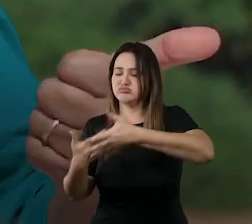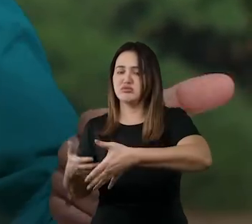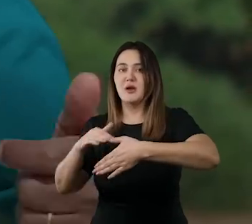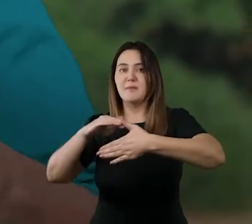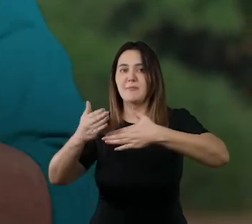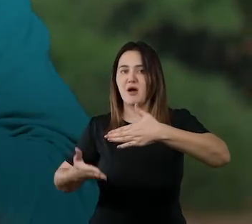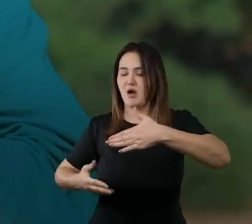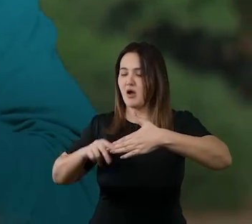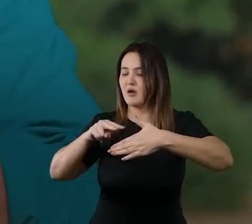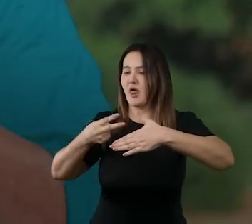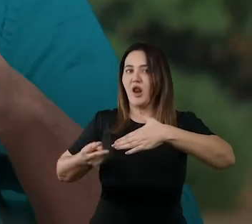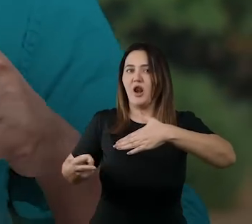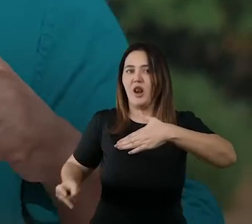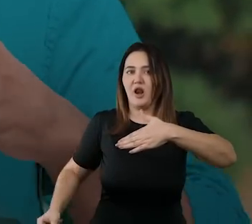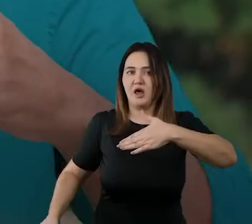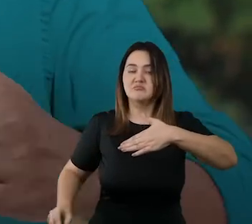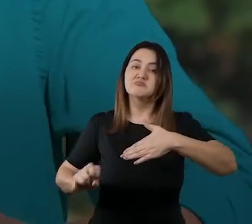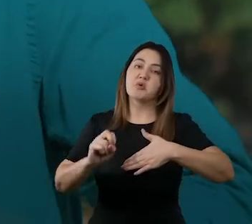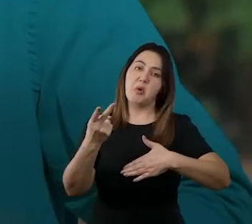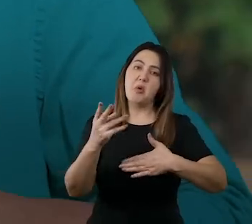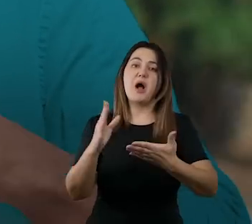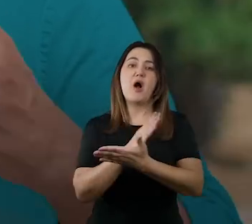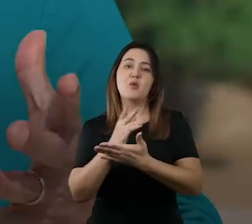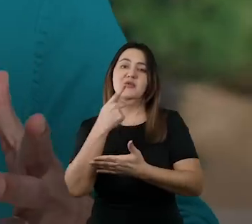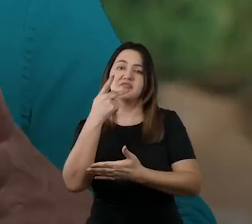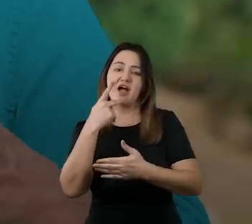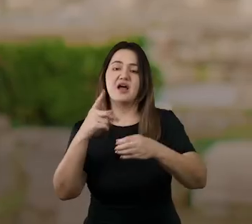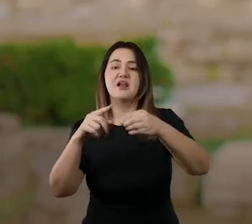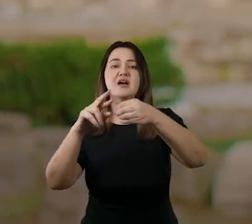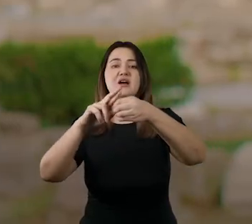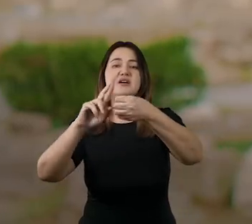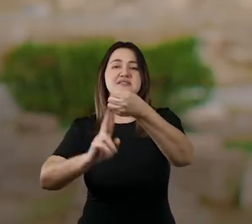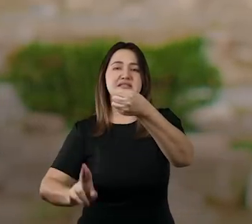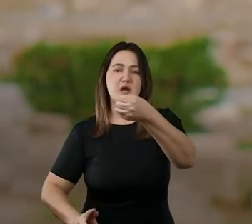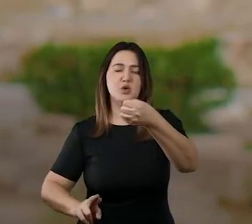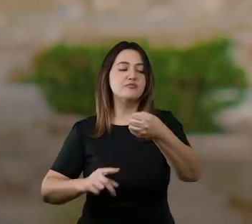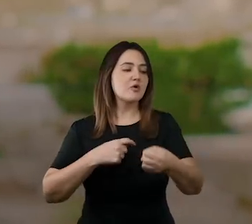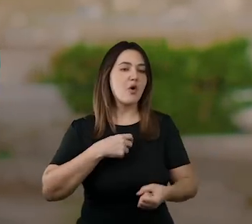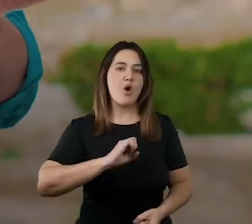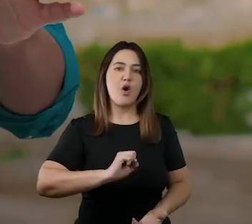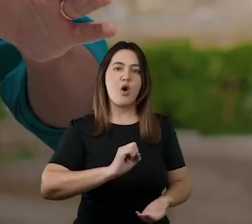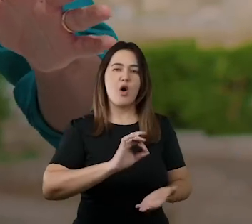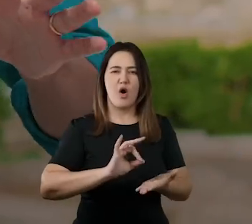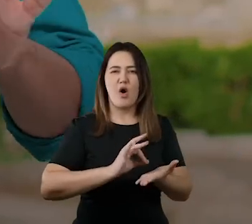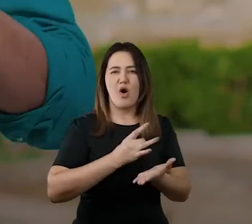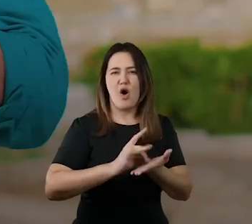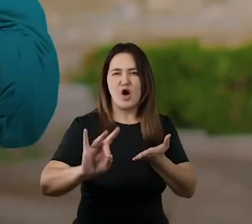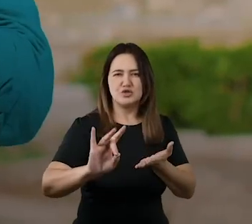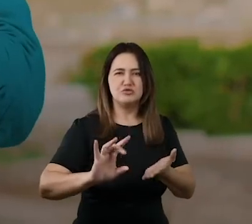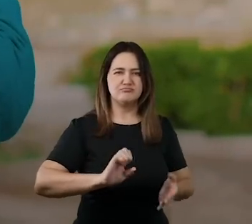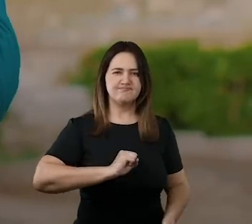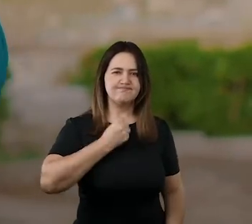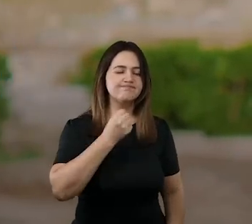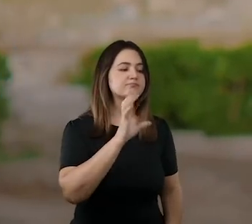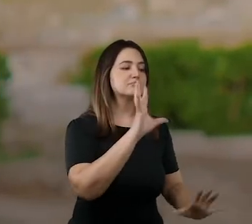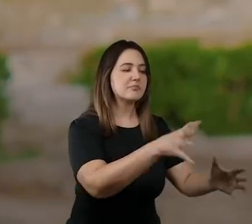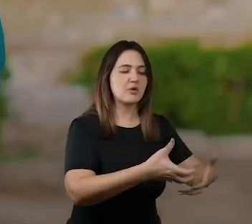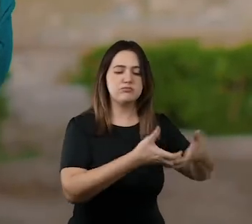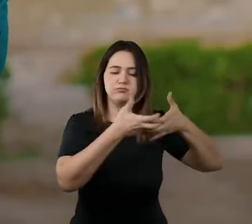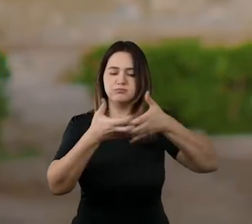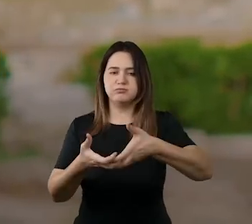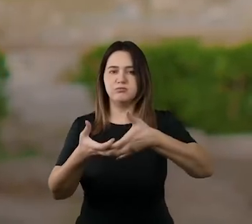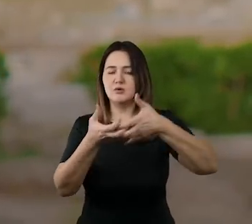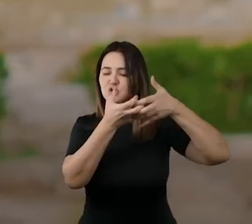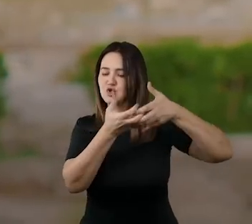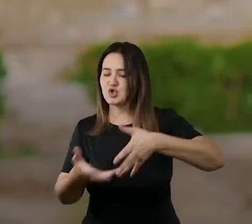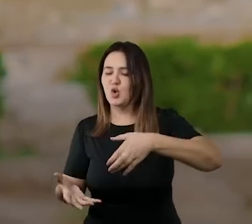próprio Zeus que o jogou do alto do Olimpo e ele machucou e ficou feio. Independente das versões que são apresentadas, todas elas são iguais